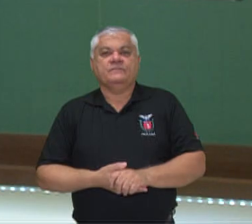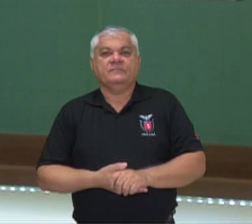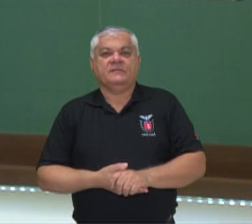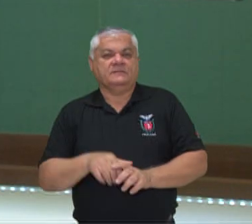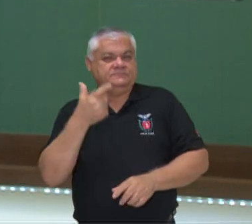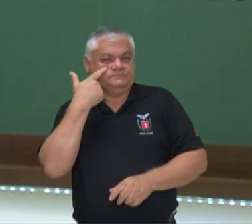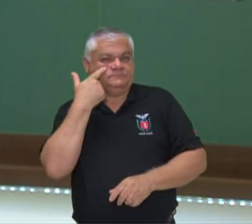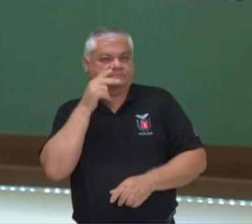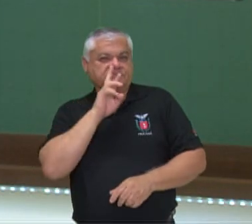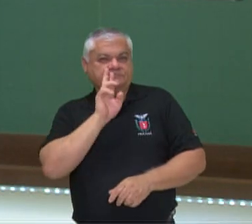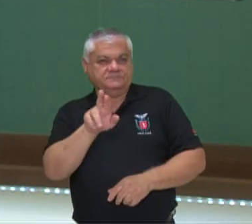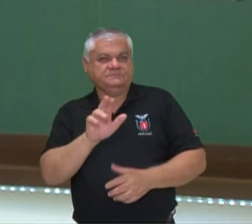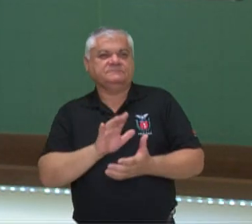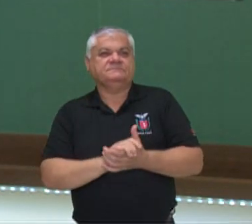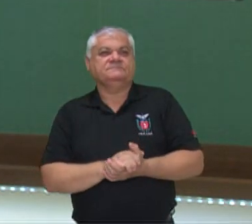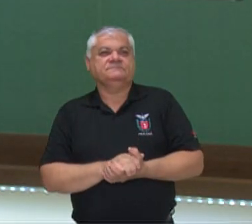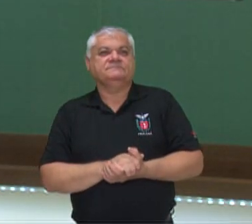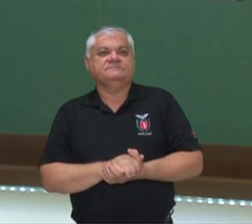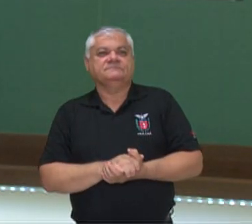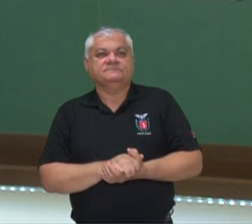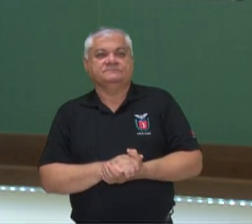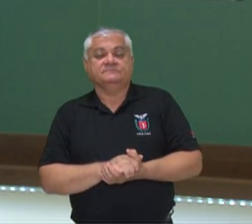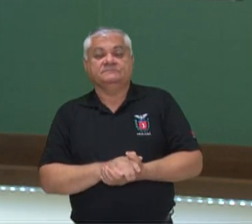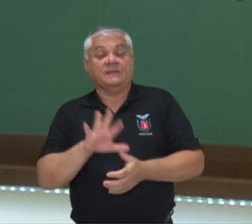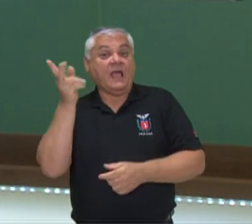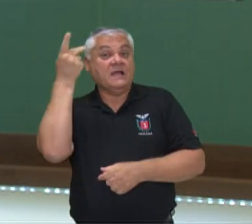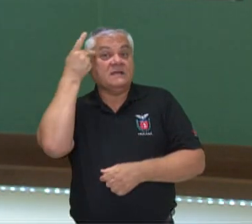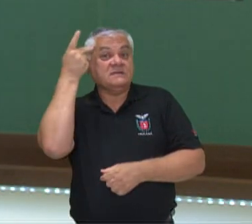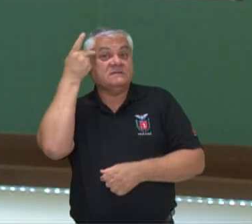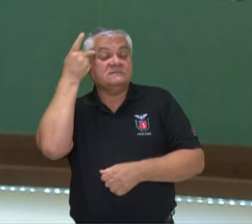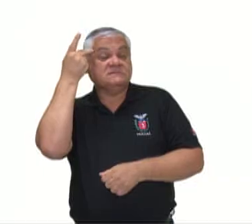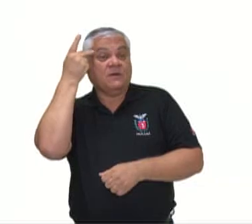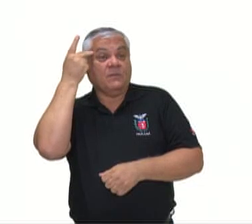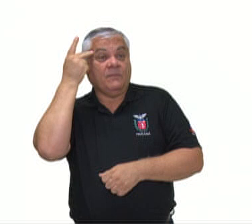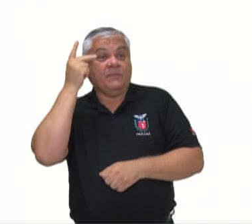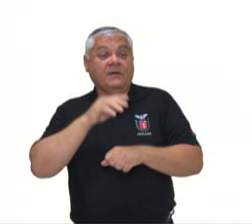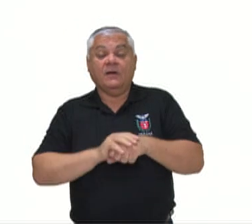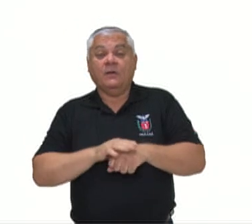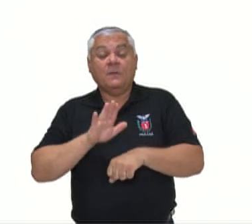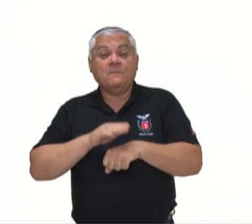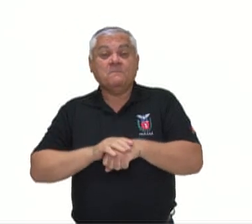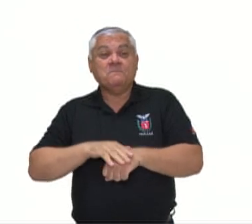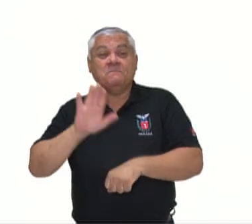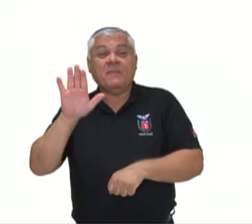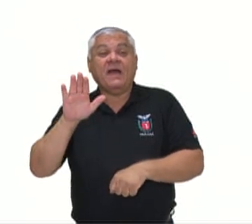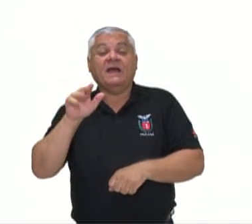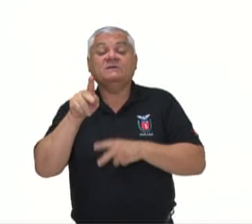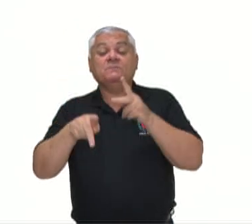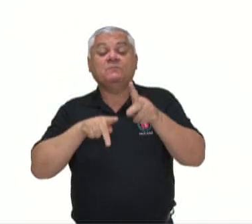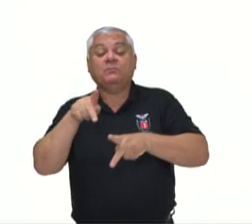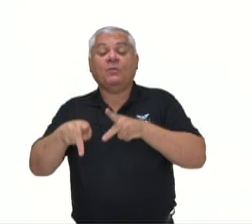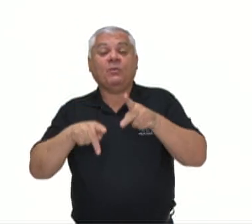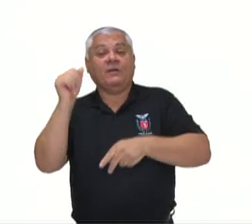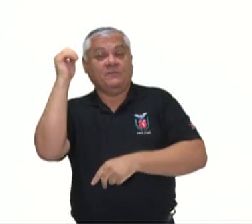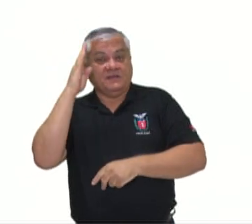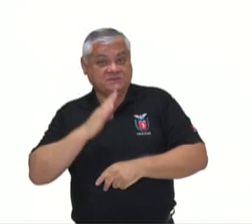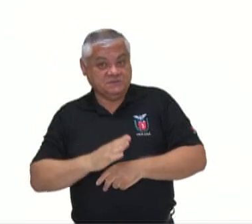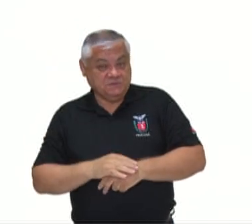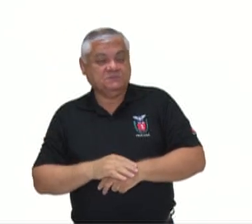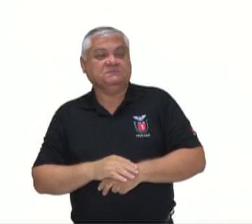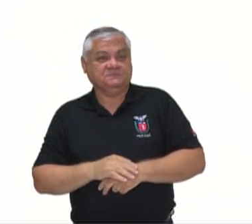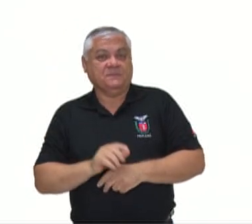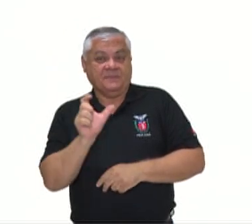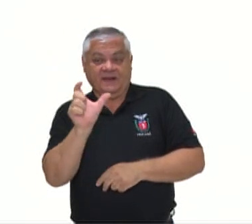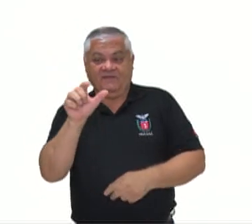Vamos ver as respostas? Então vamos lá. São Paulo is the most popular city in Brazil. São Paulo é a cidade mais populosa do